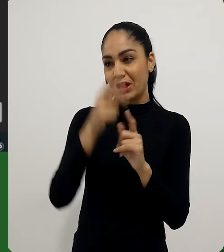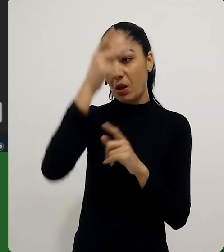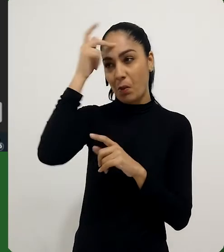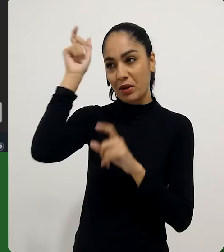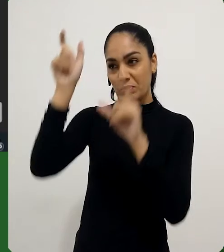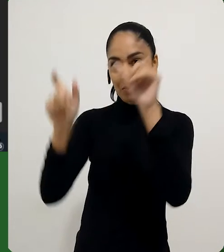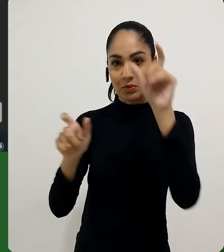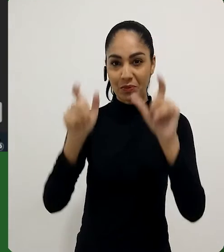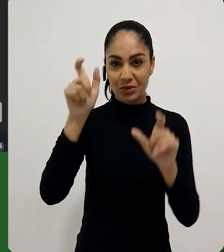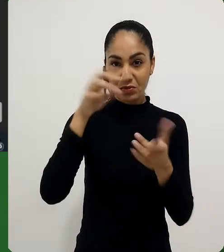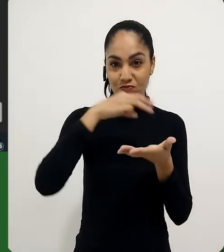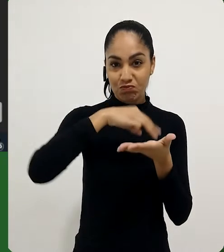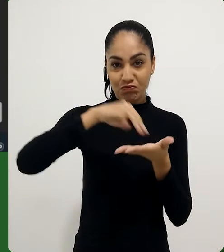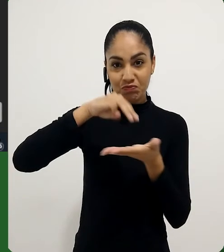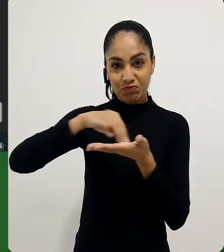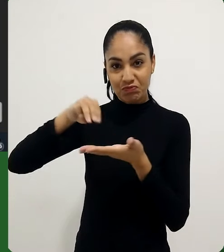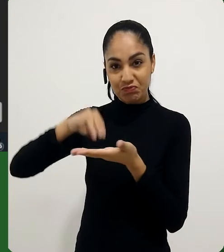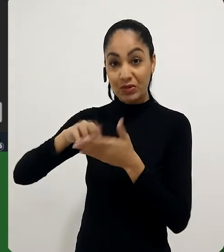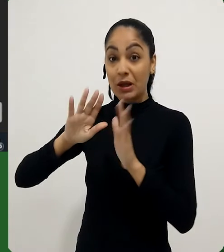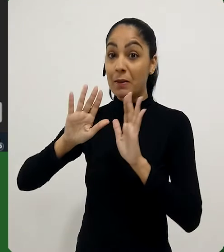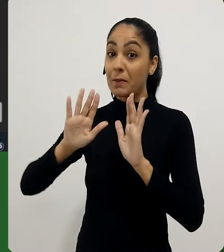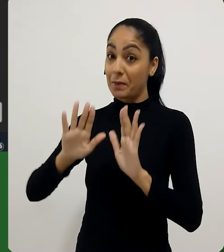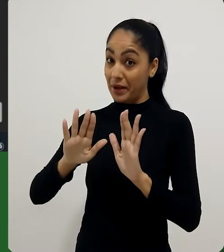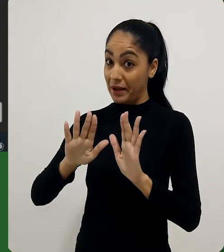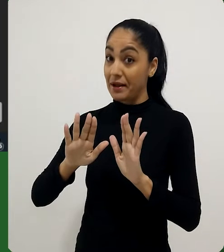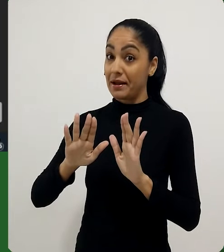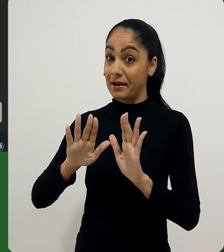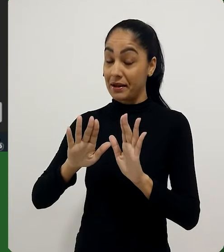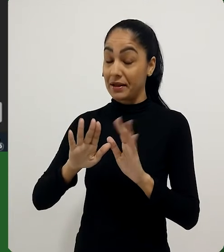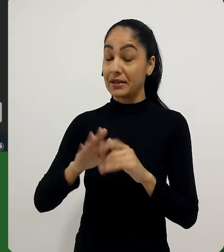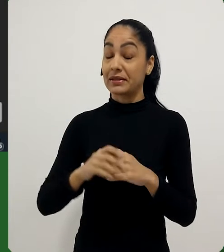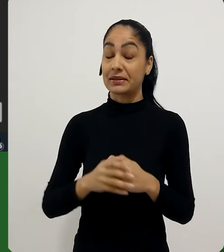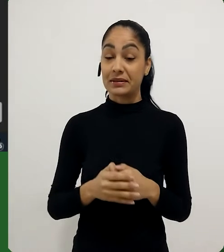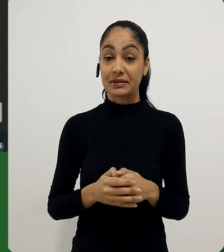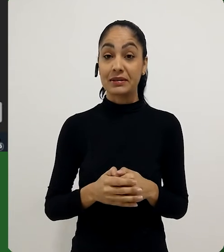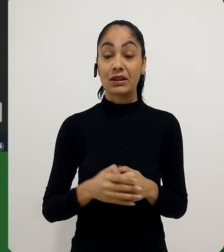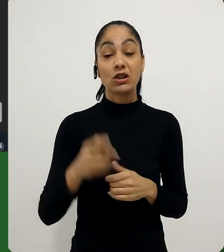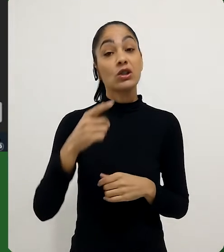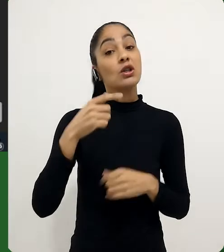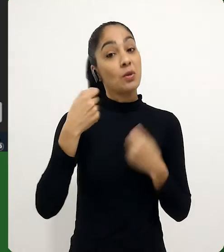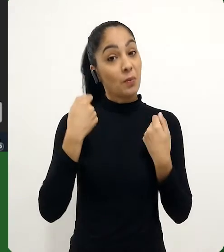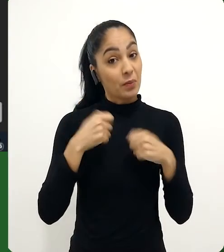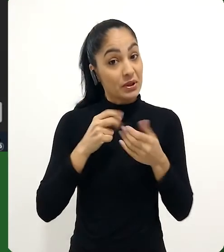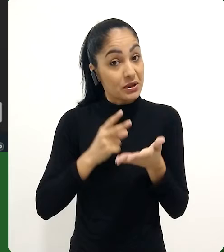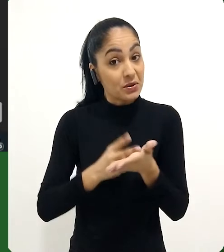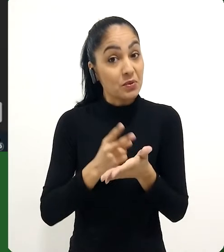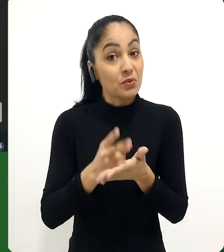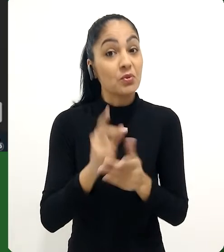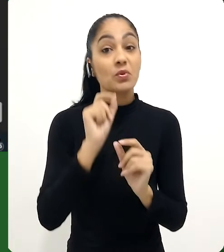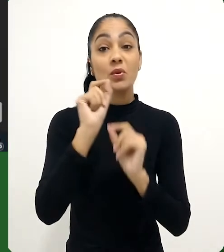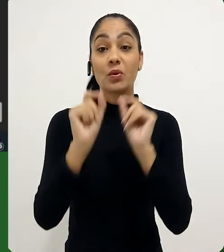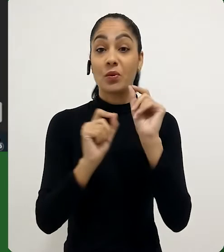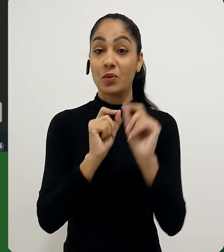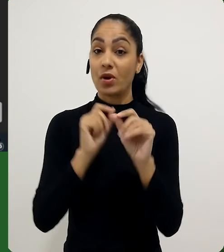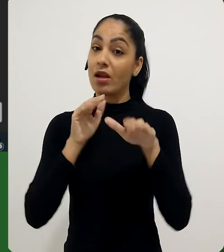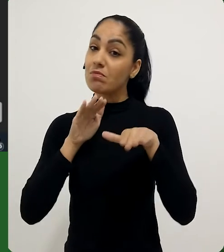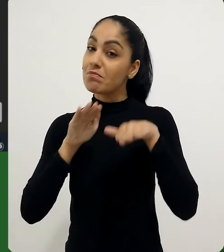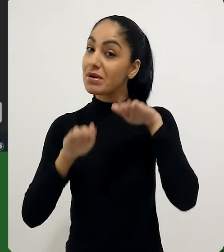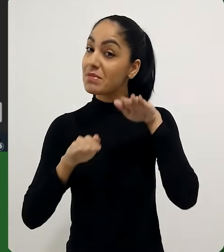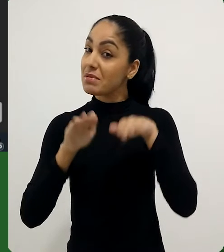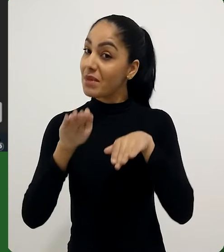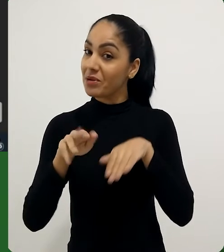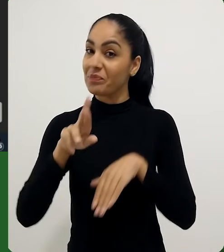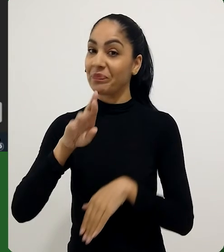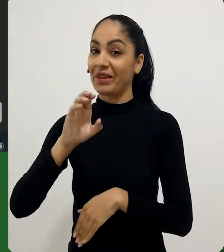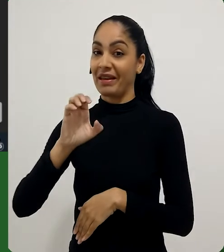deixar recados para as pessoas, né? Mas, mesmo assim, né, nós devemos